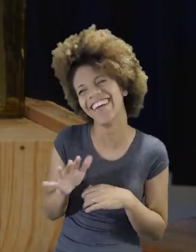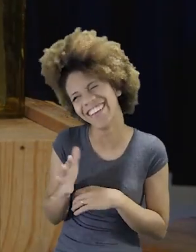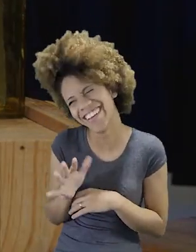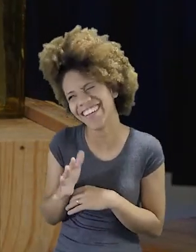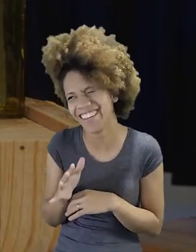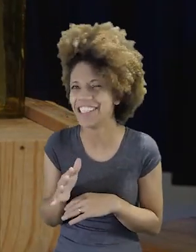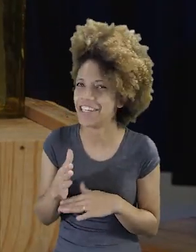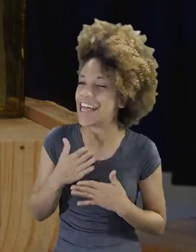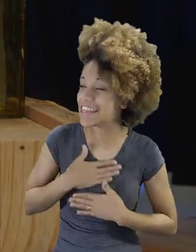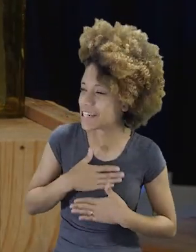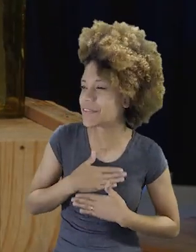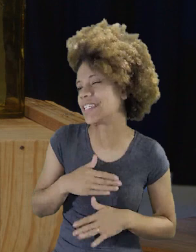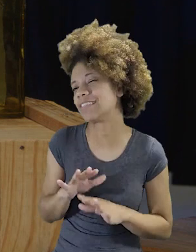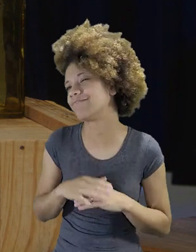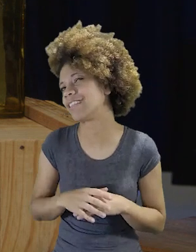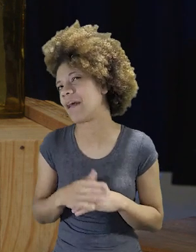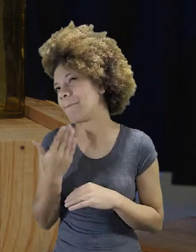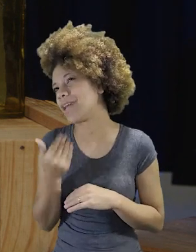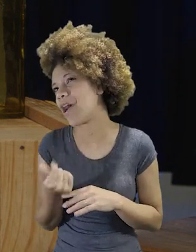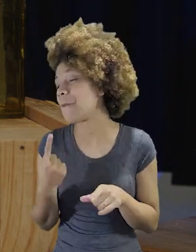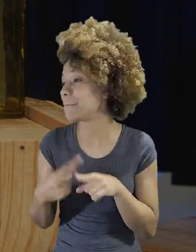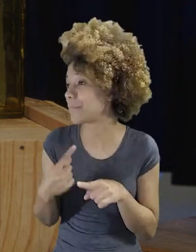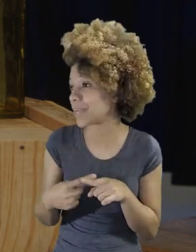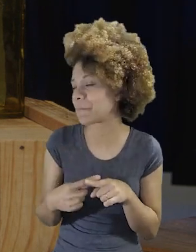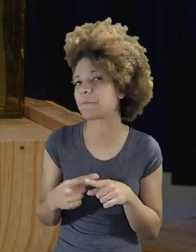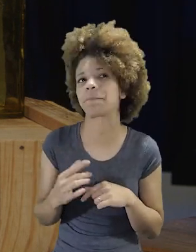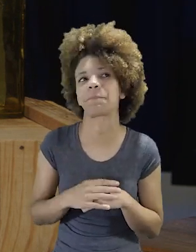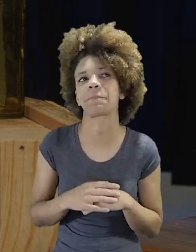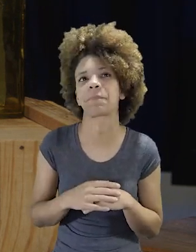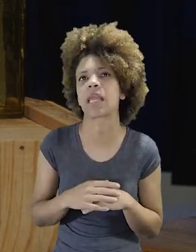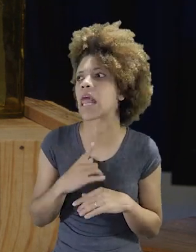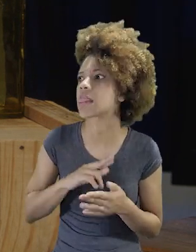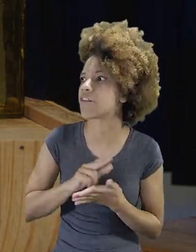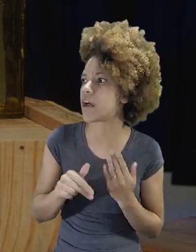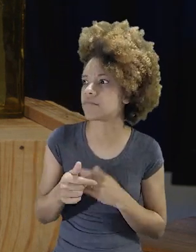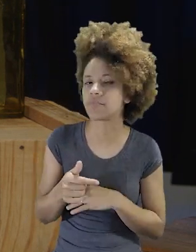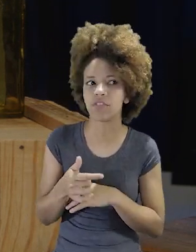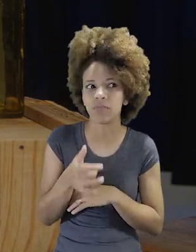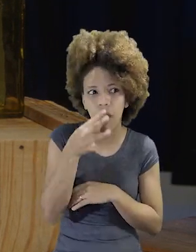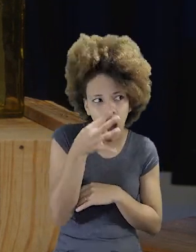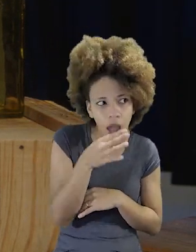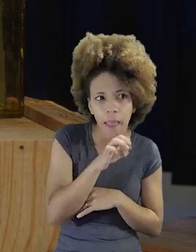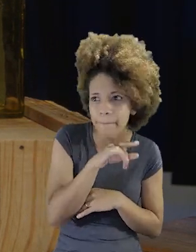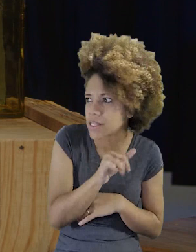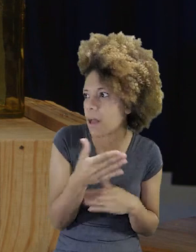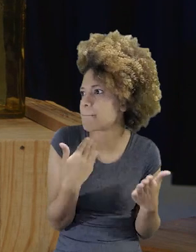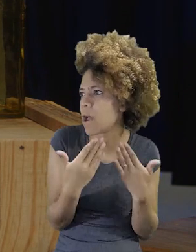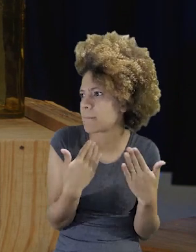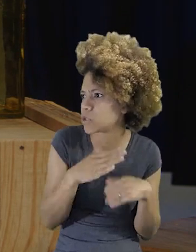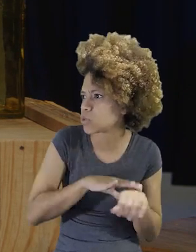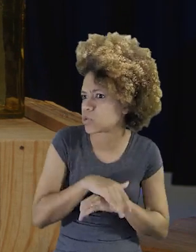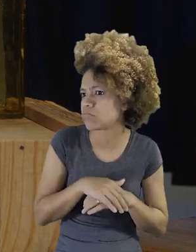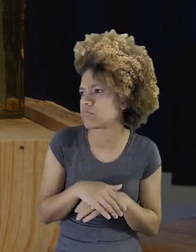uma situação mais leve Não serve é o melhor porque tem muita gente que vira fã do Emicida